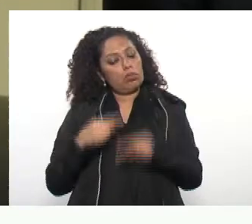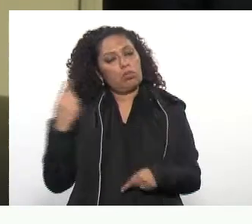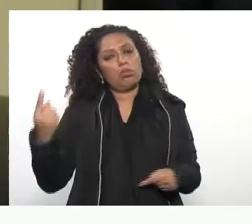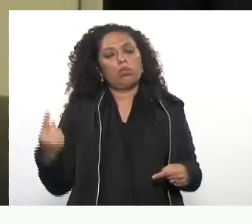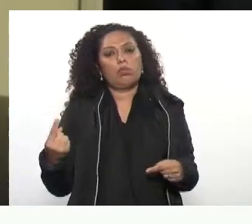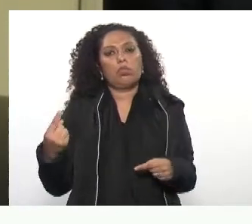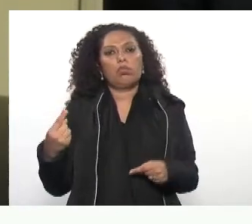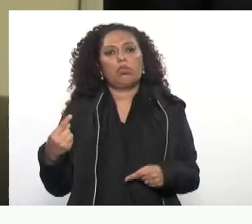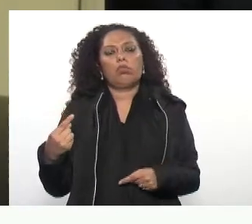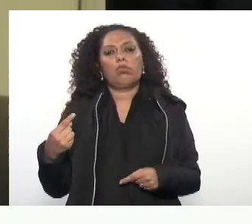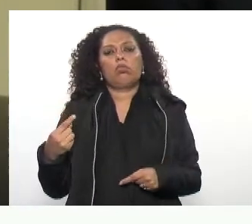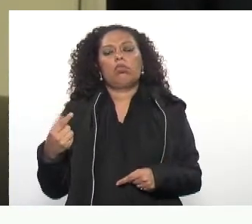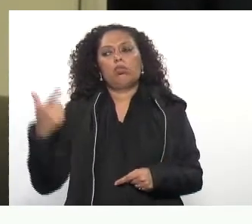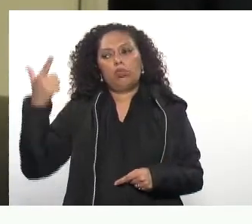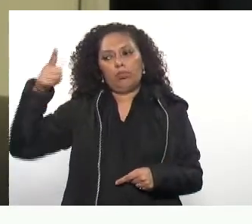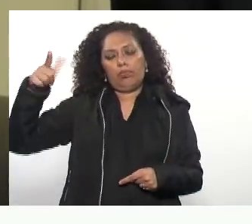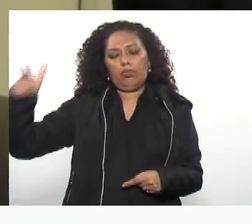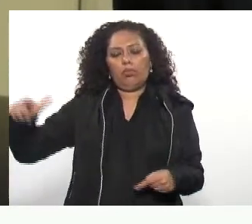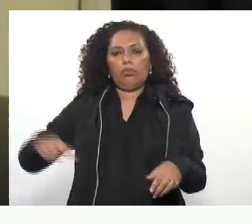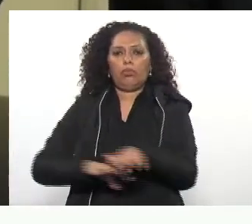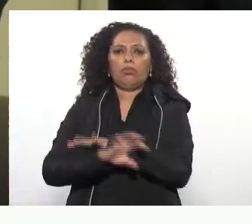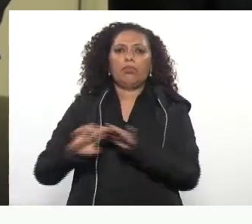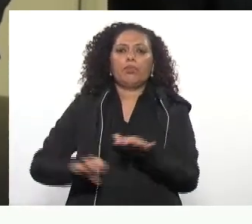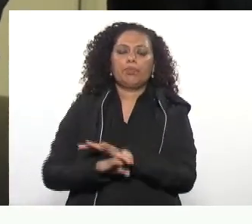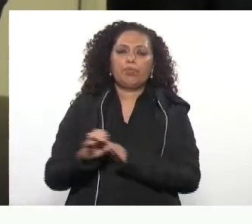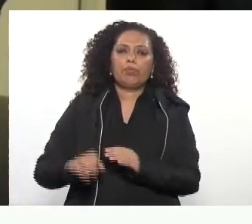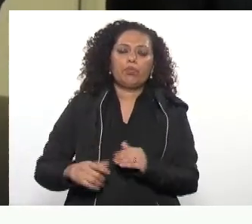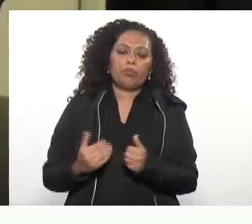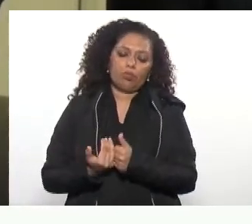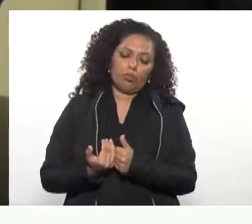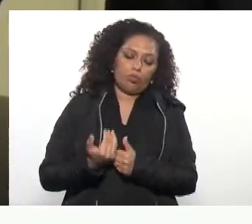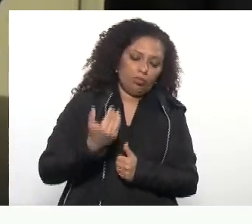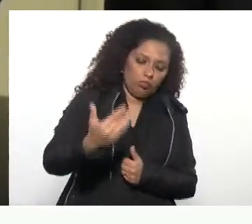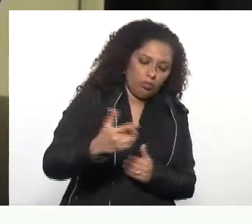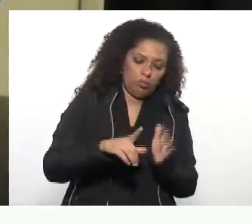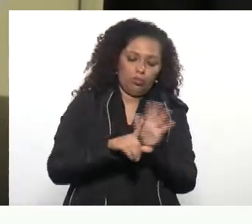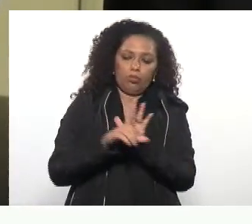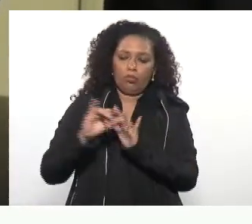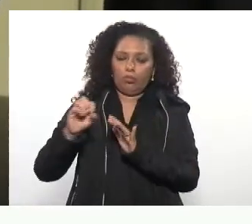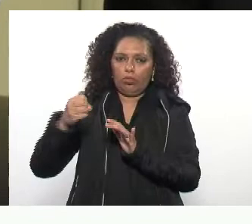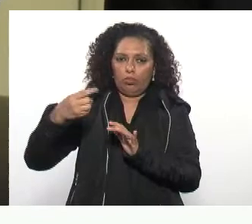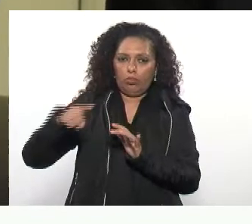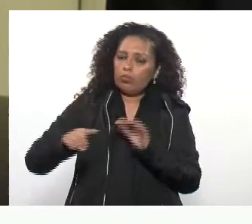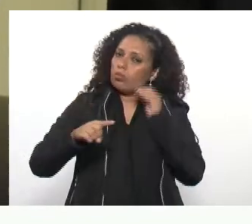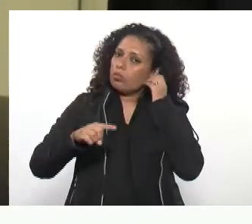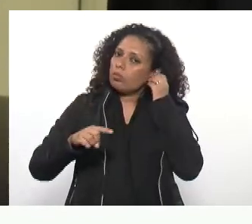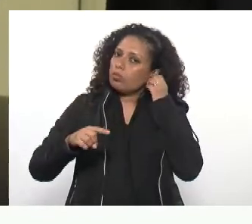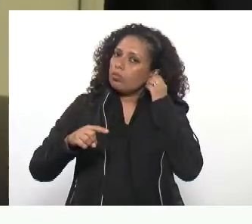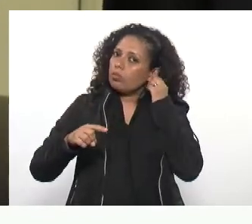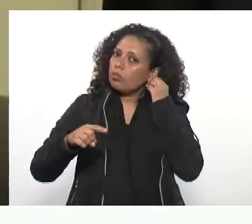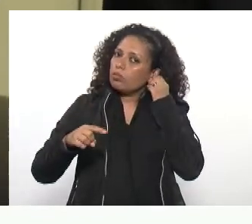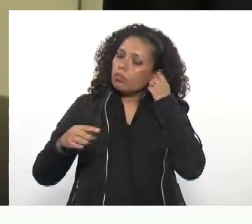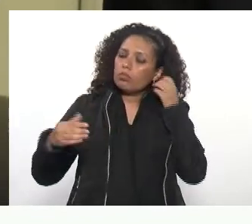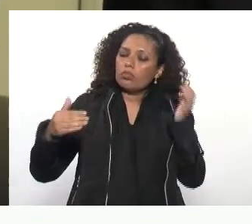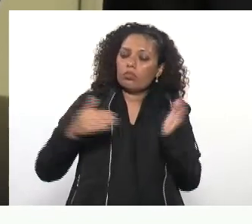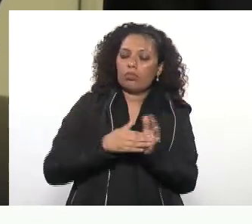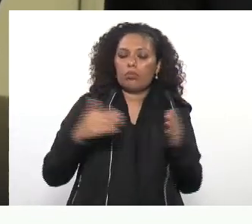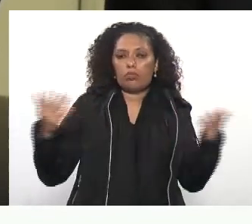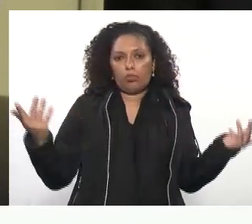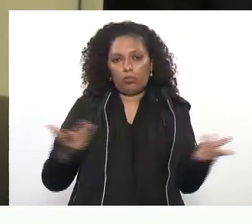Agora, as outras não. As outras têm, desde o contrato de licitação, uma determinada